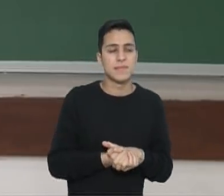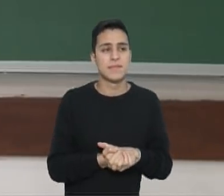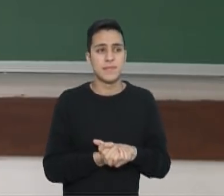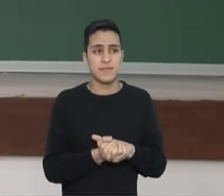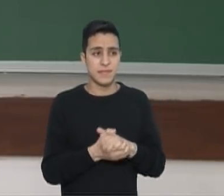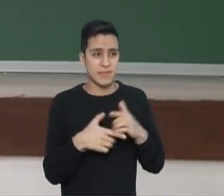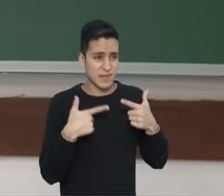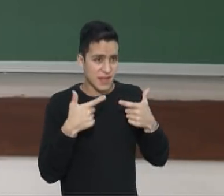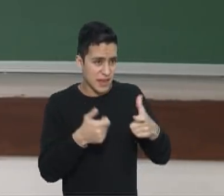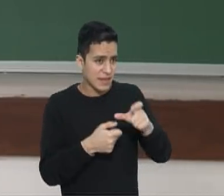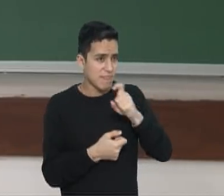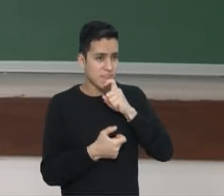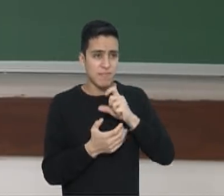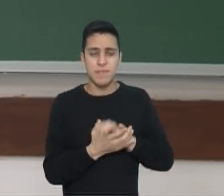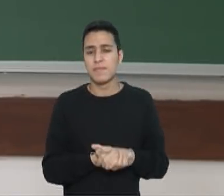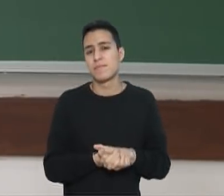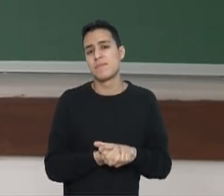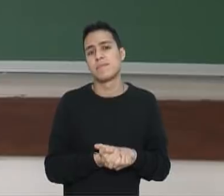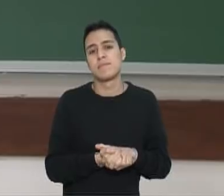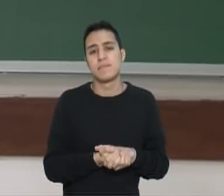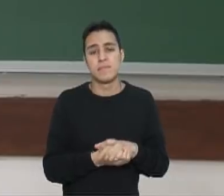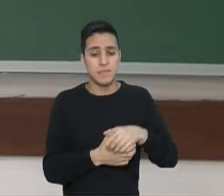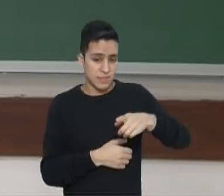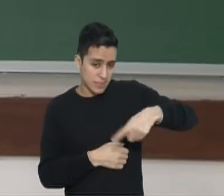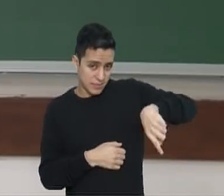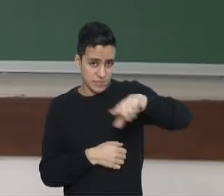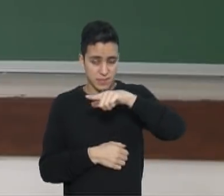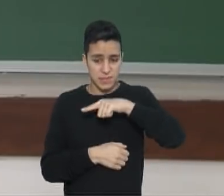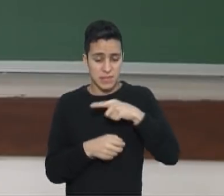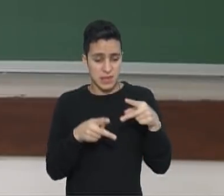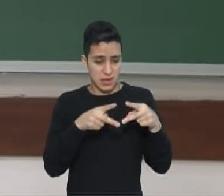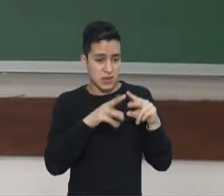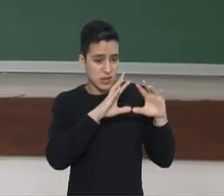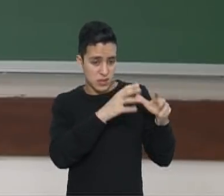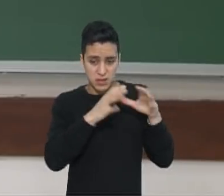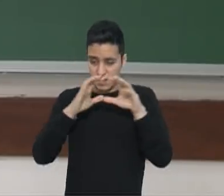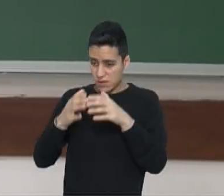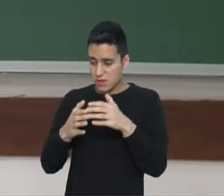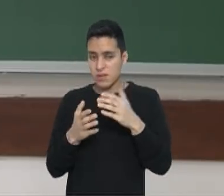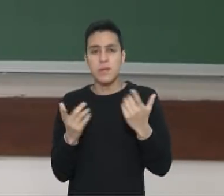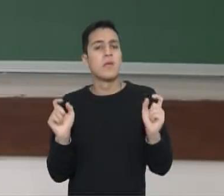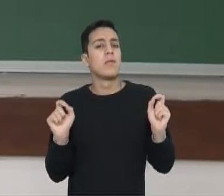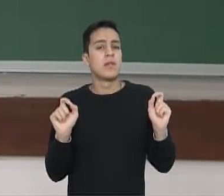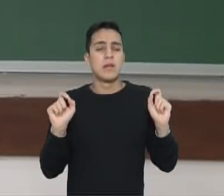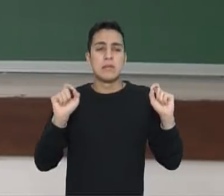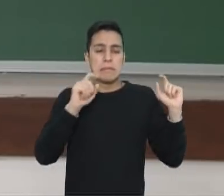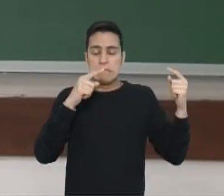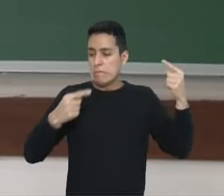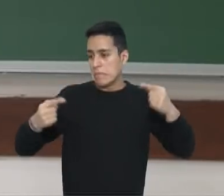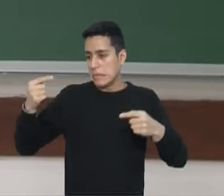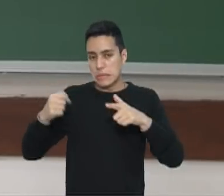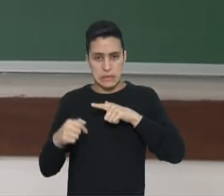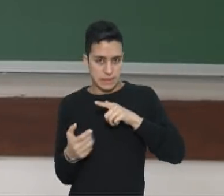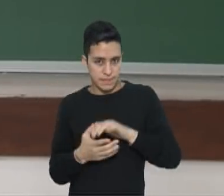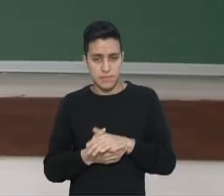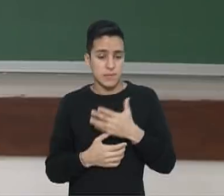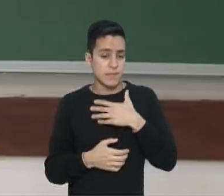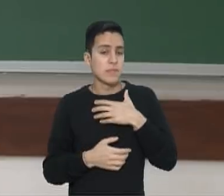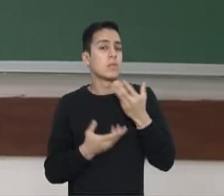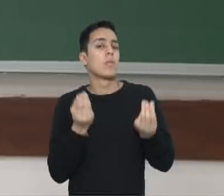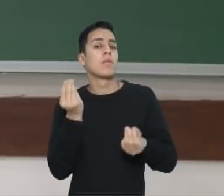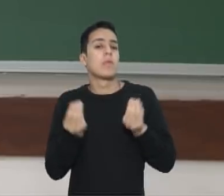Guerra Fria, você tem dois grupos antagônicos, São dois adversários. De modo